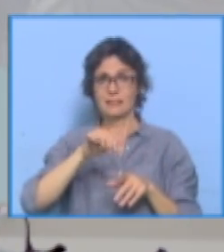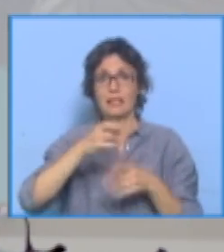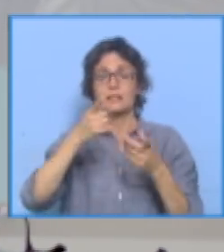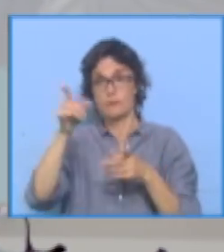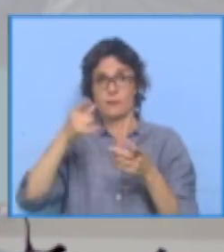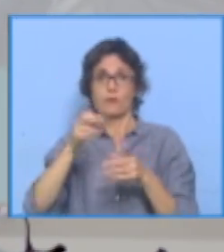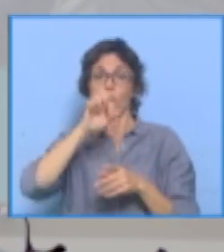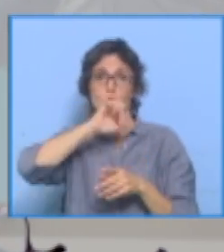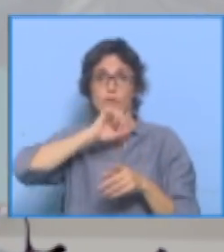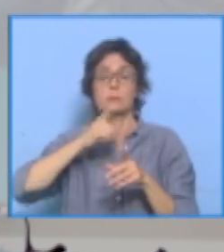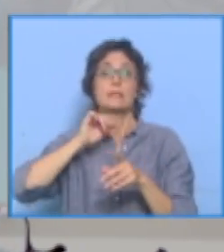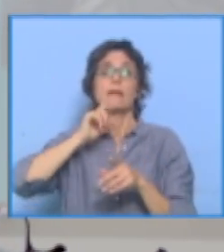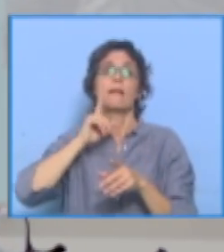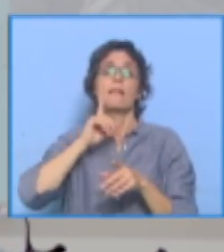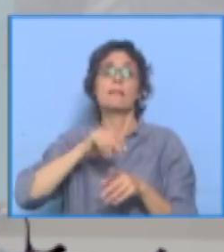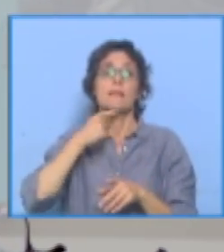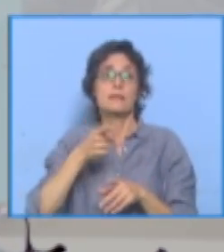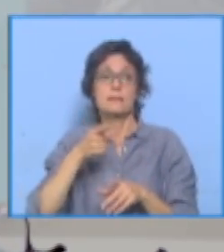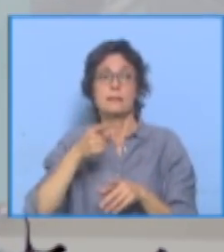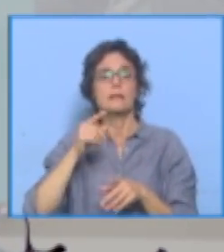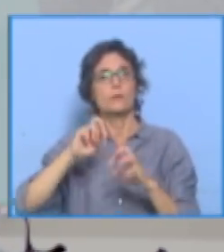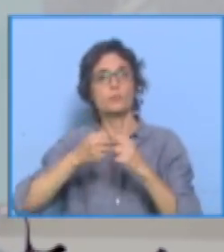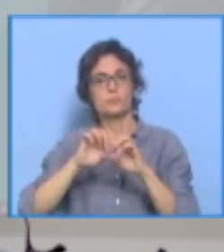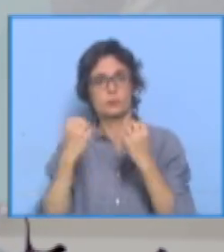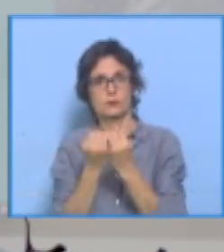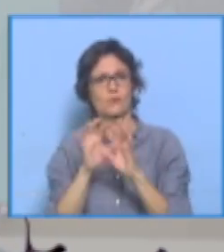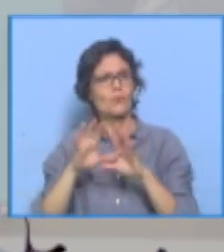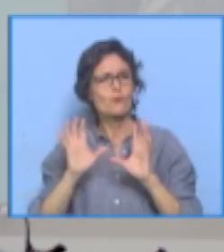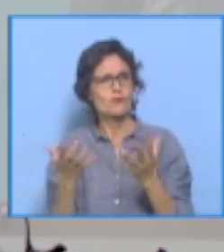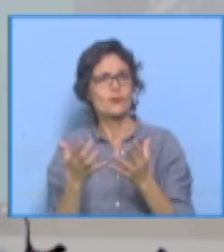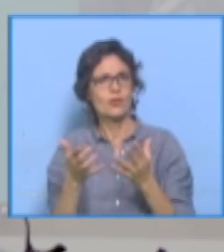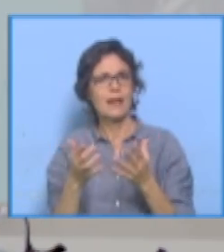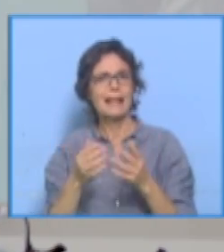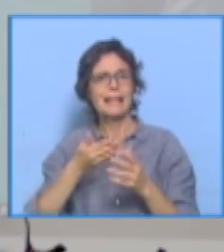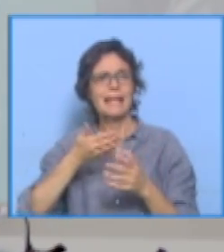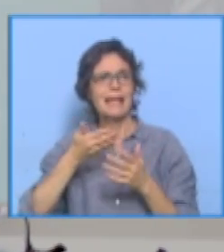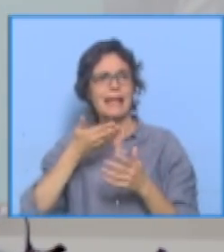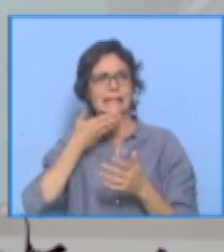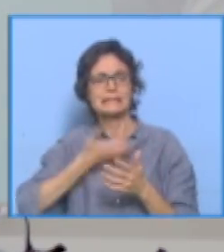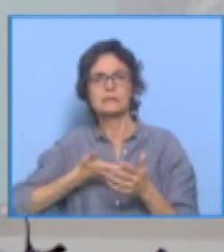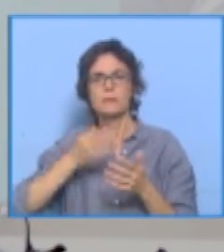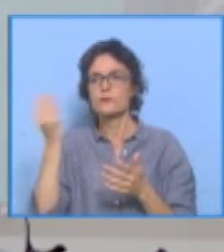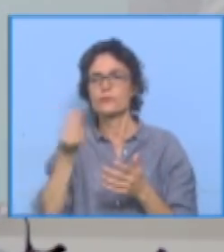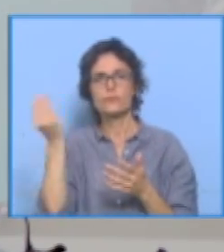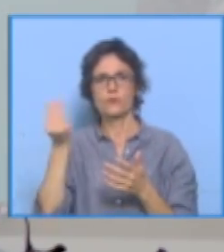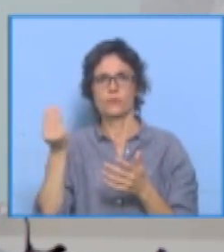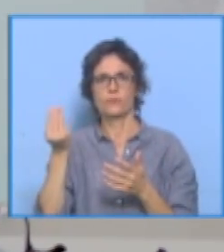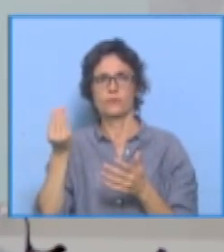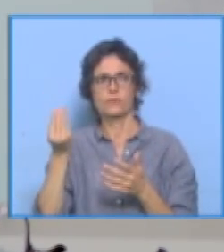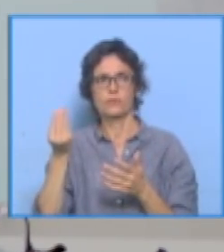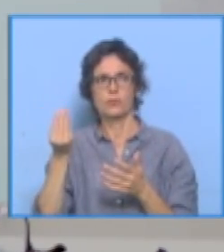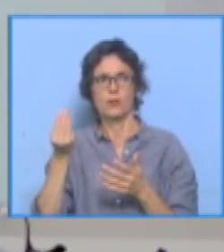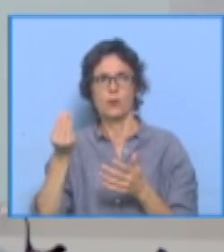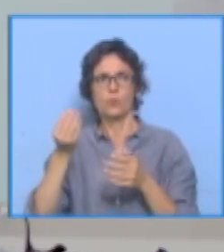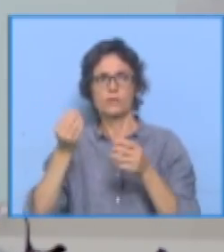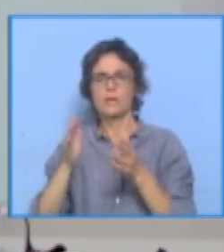ser a qualificação dos nossos jovens. Ou seja, nós não podemos brincar. Durante 3 anos fazemos uma política, agora se mudássemos